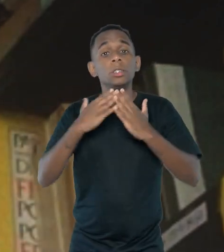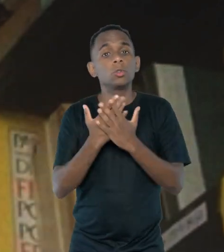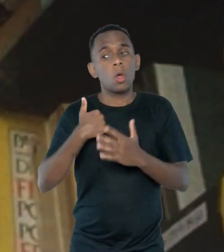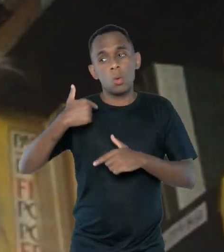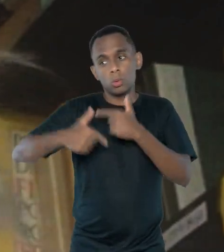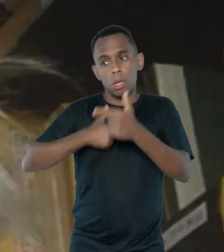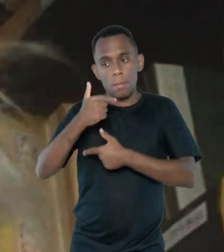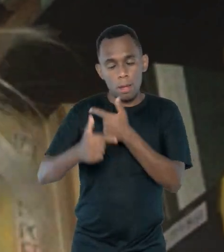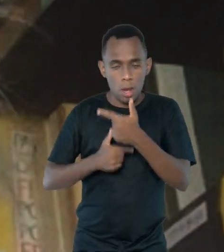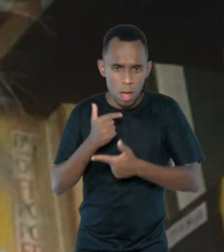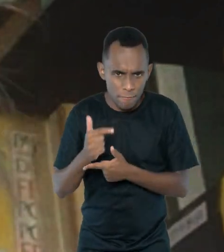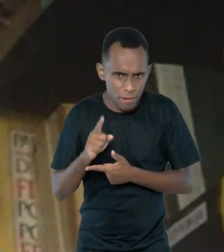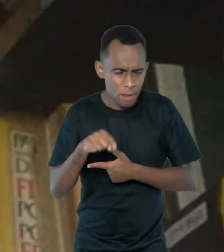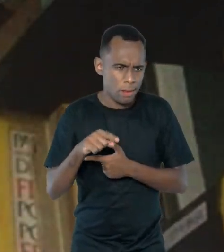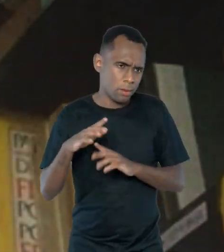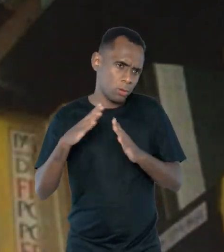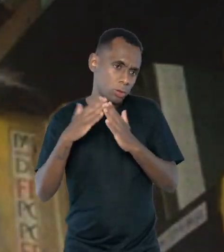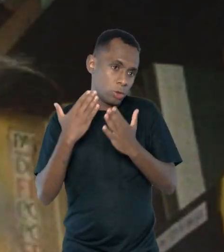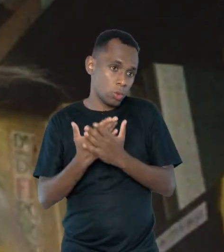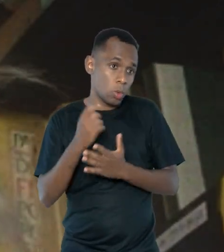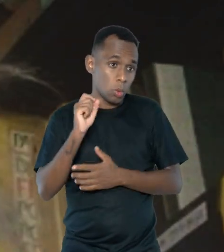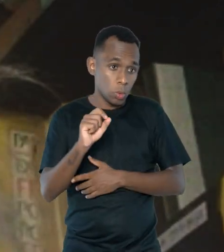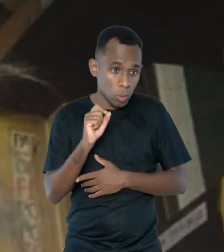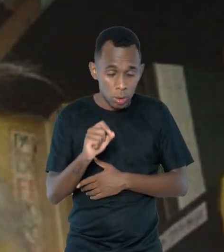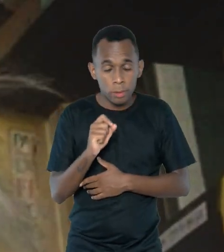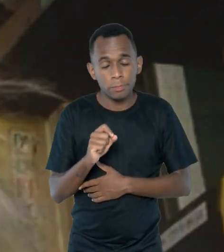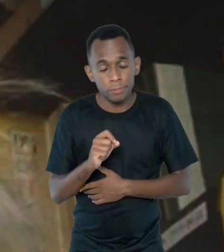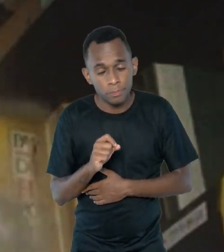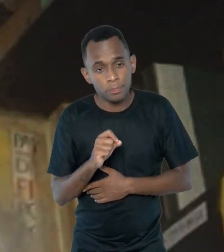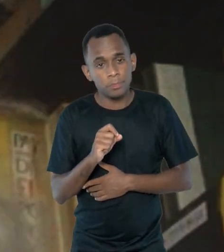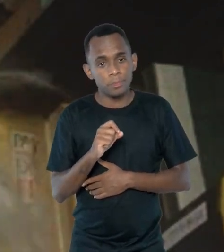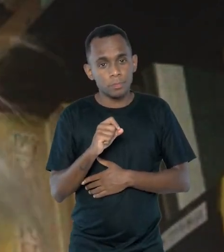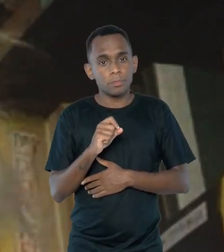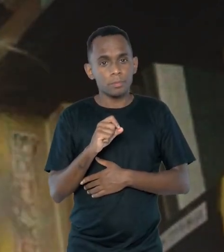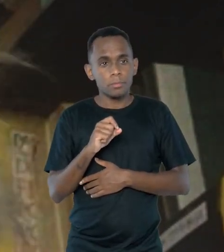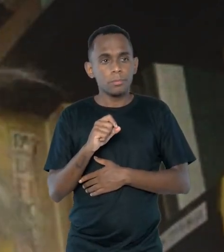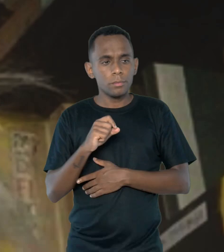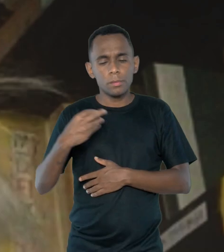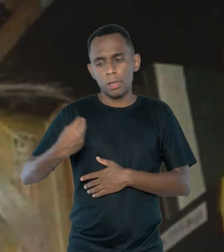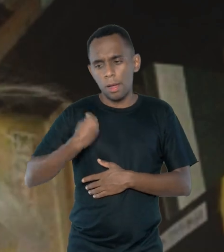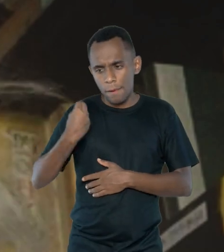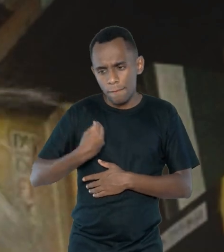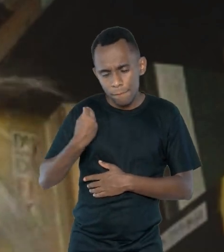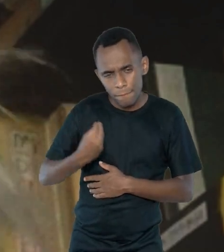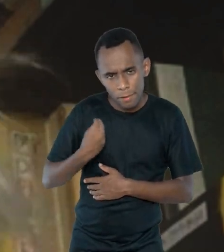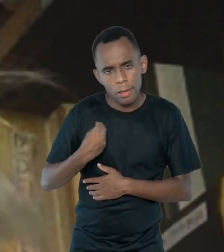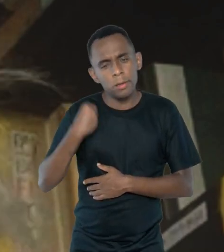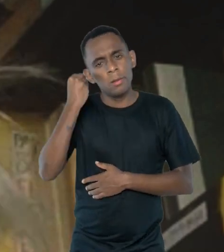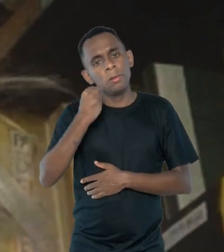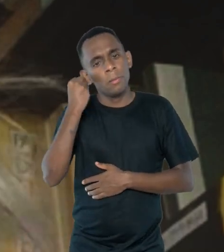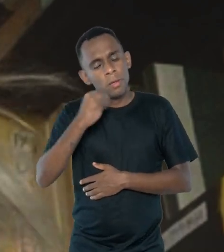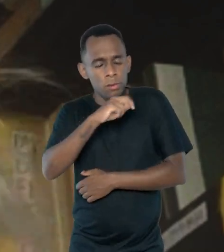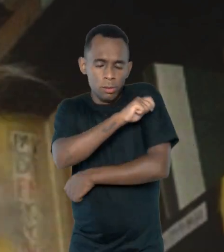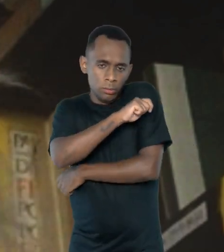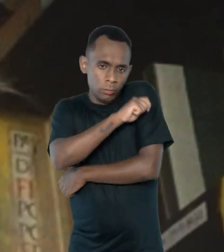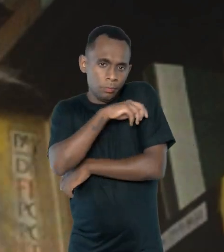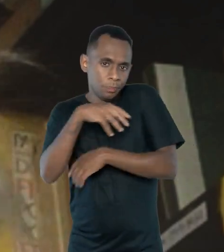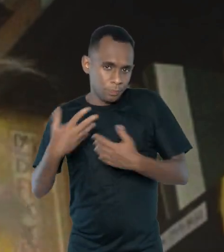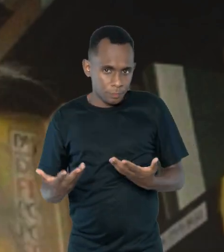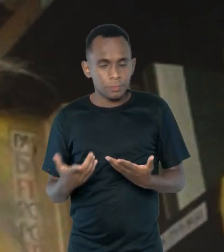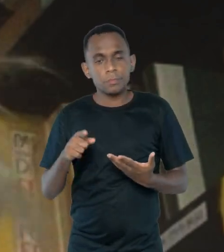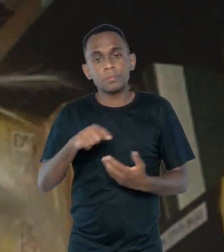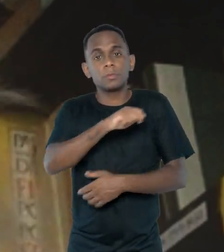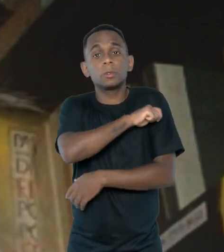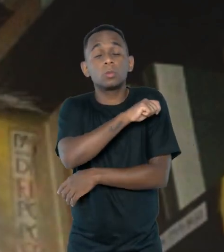que eu trabalhava era uma escola que considerava muito a vida dos alunos, considerava muito os alunos. Então,